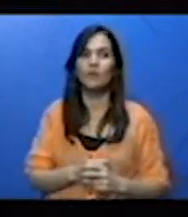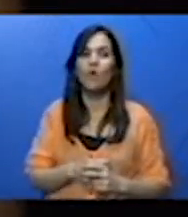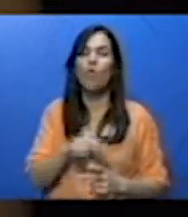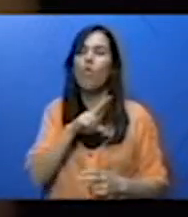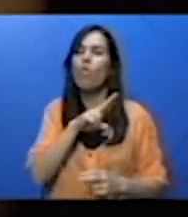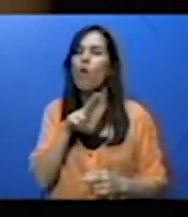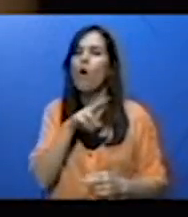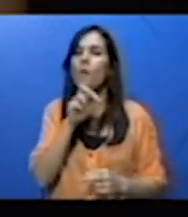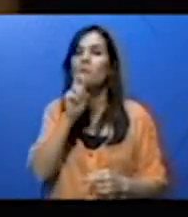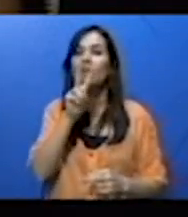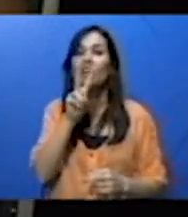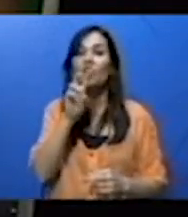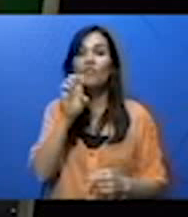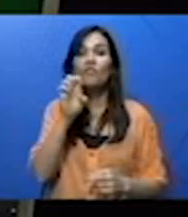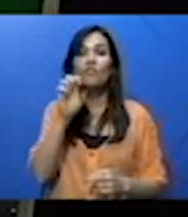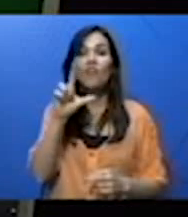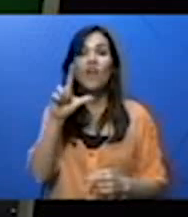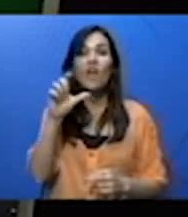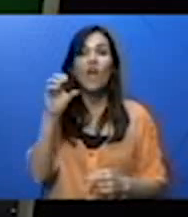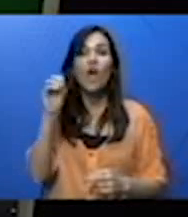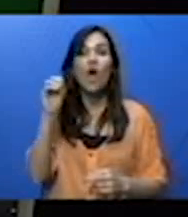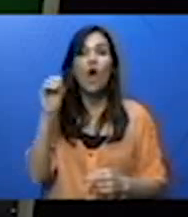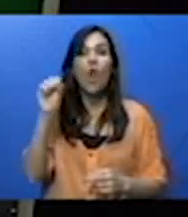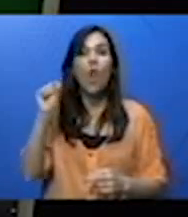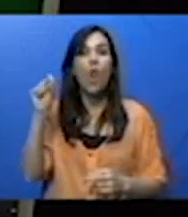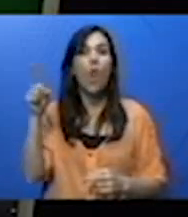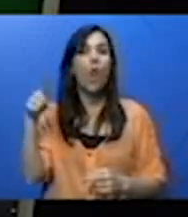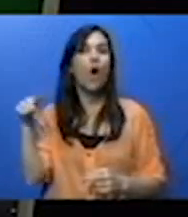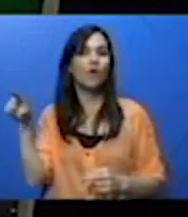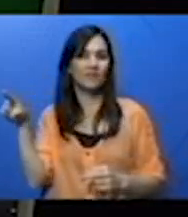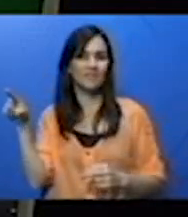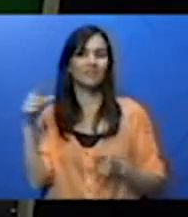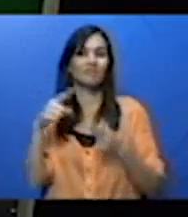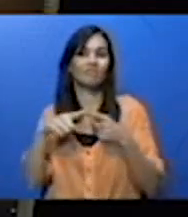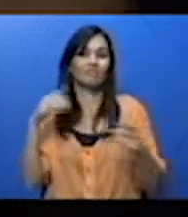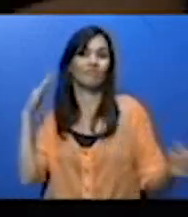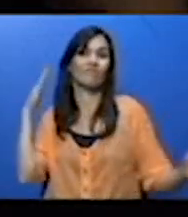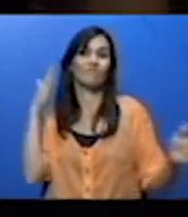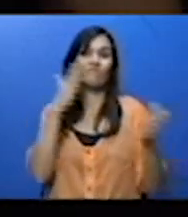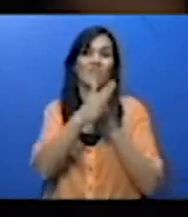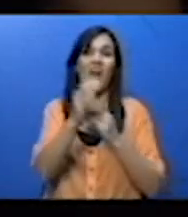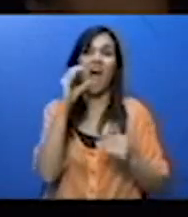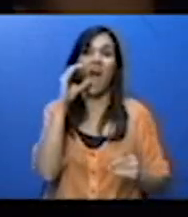Velozmente. Se sente a dona da bola. Vocês falam, nossa, aquela menina acha que